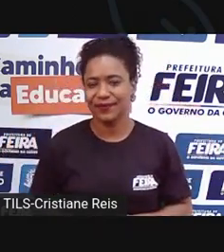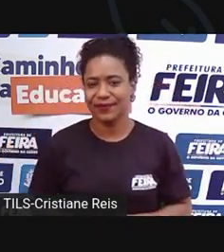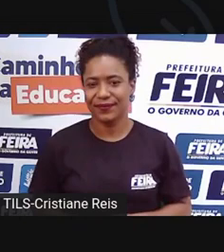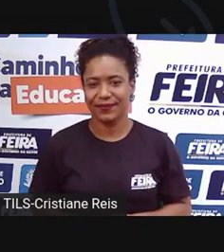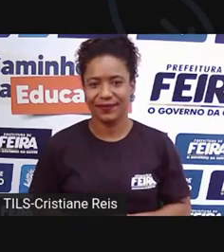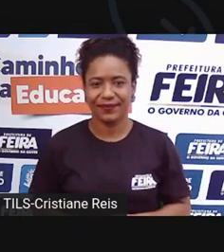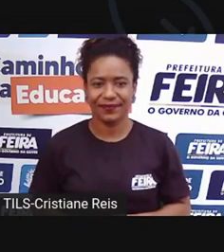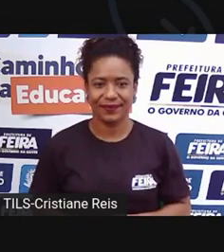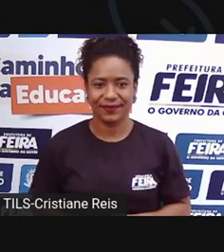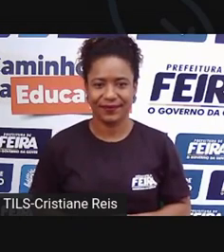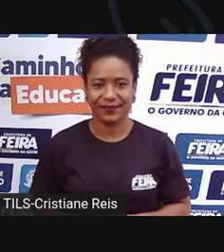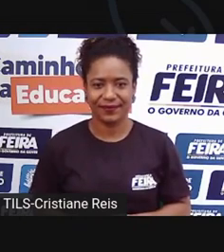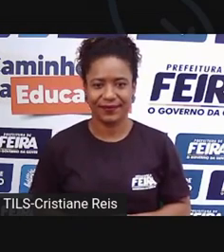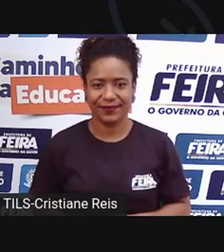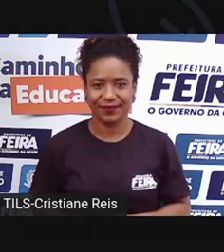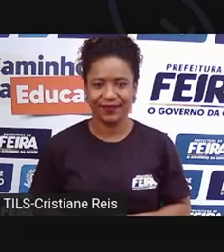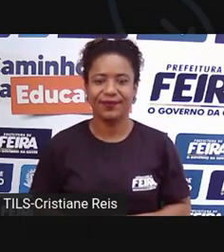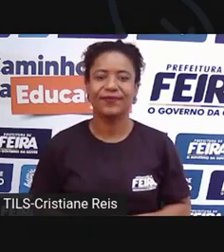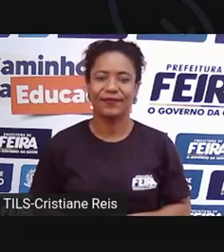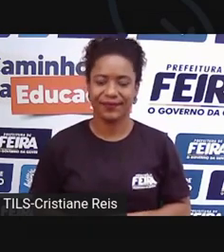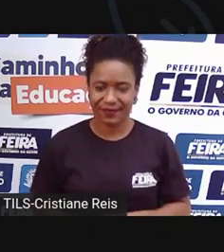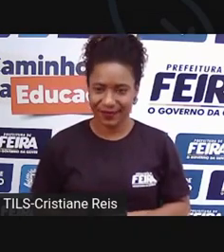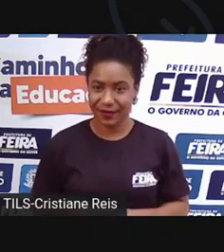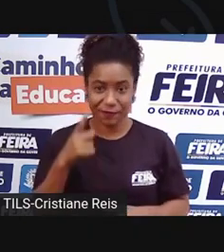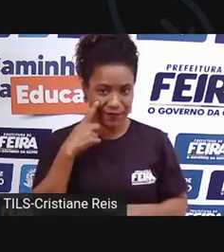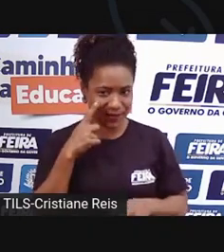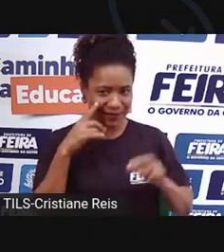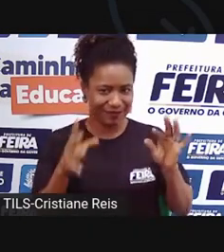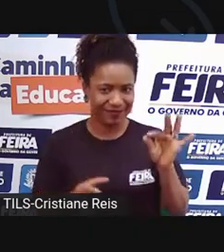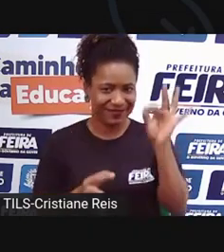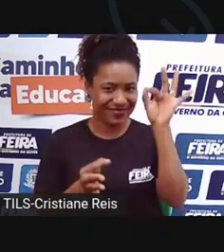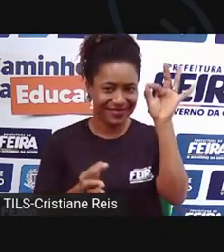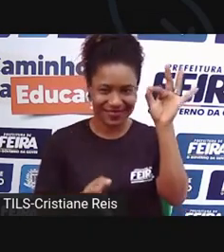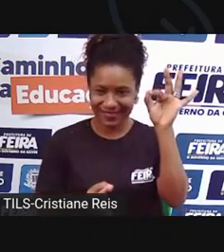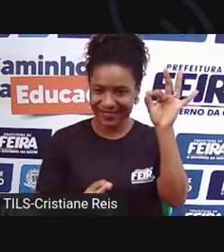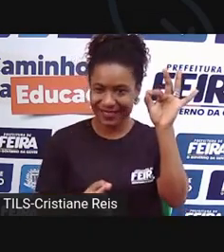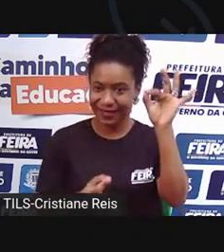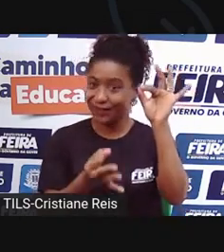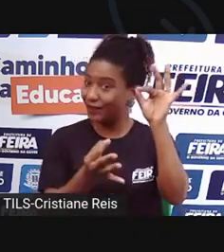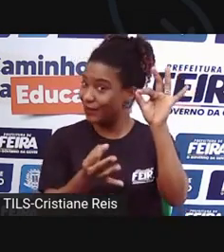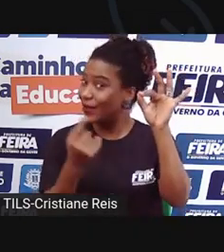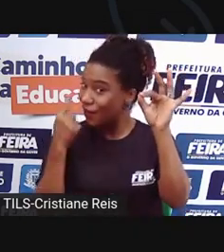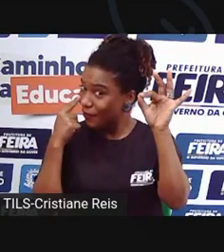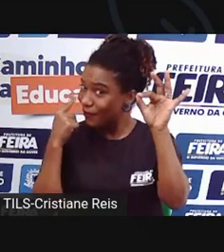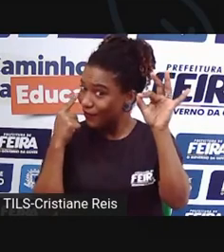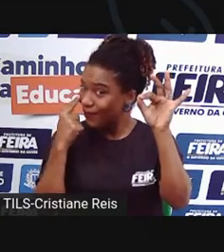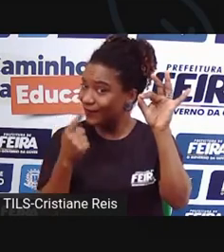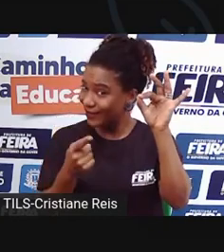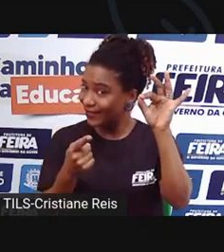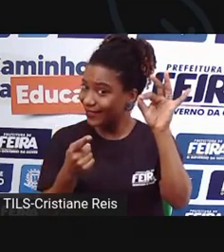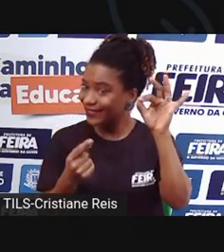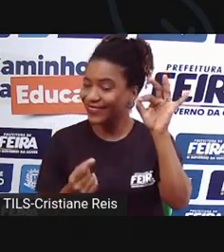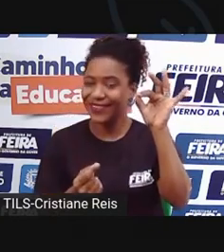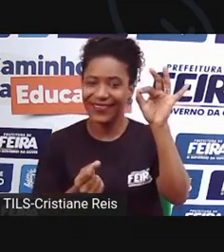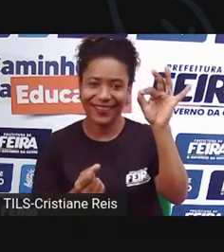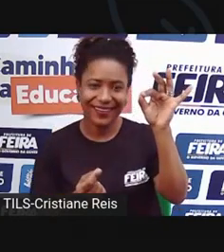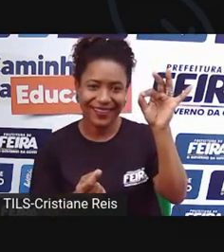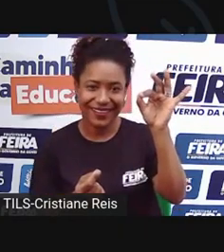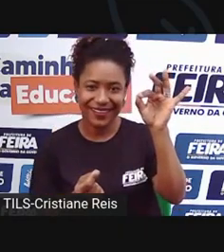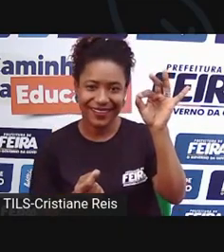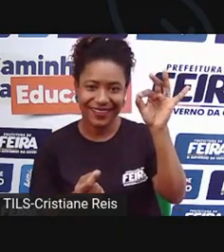acabei. Vou mostrar para vocês como que ficou o meu desenho. Eu quero saber como é que ficou de vocês aí, hein? Olha.